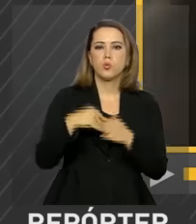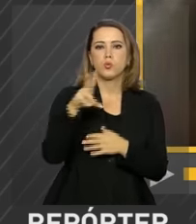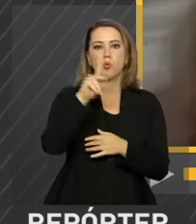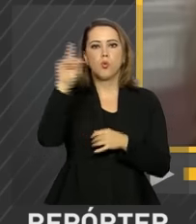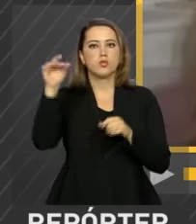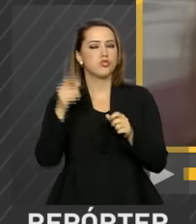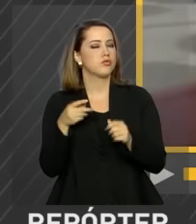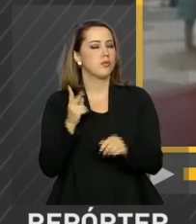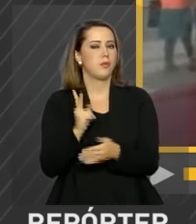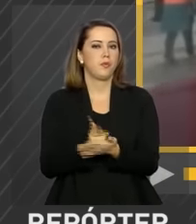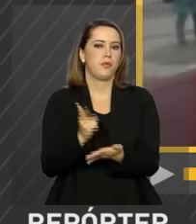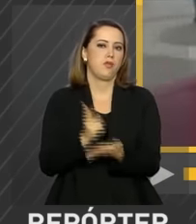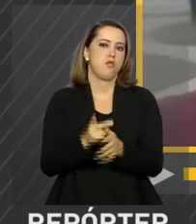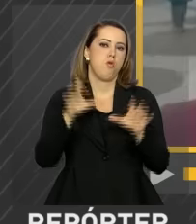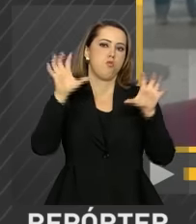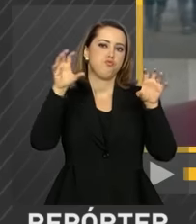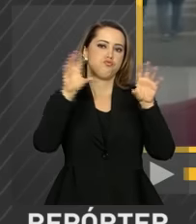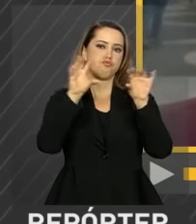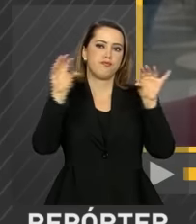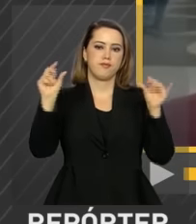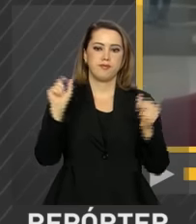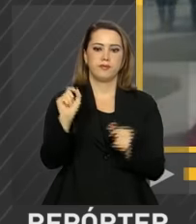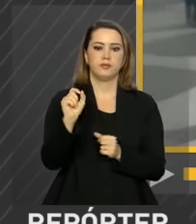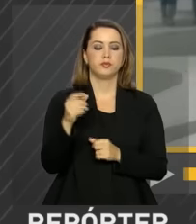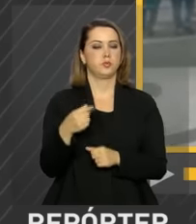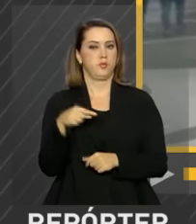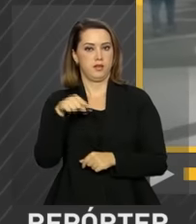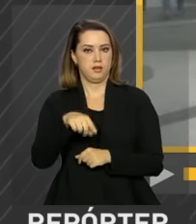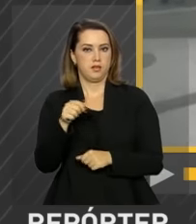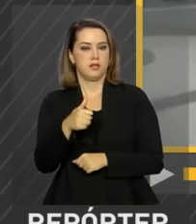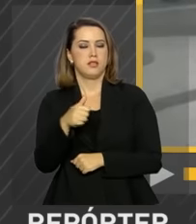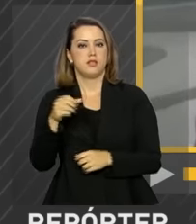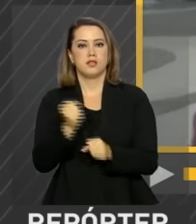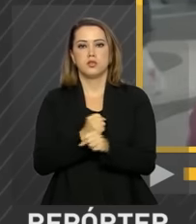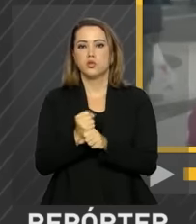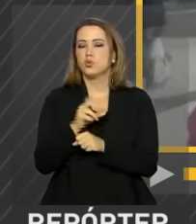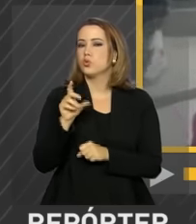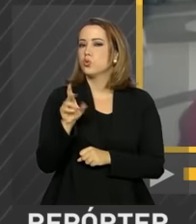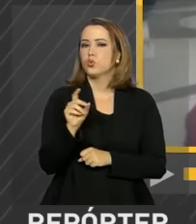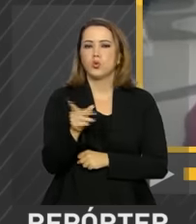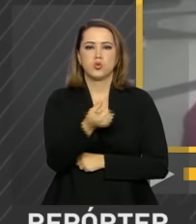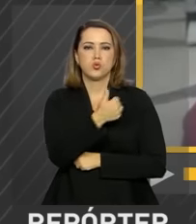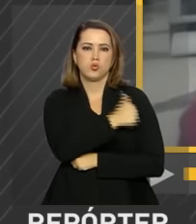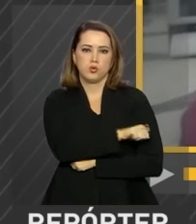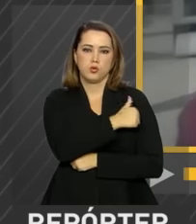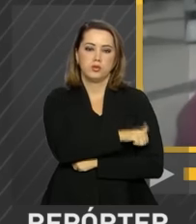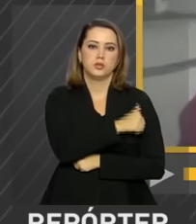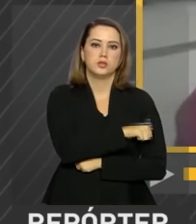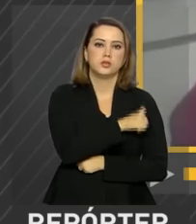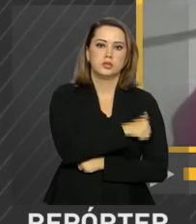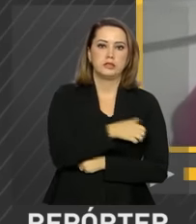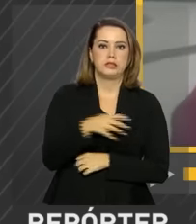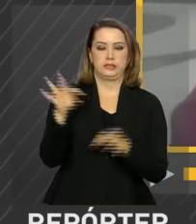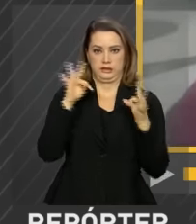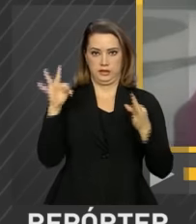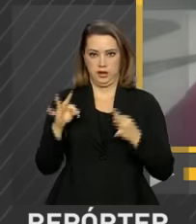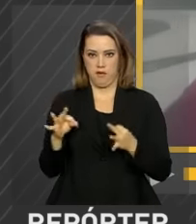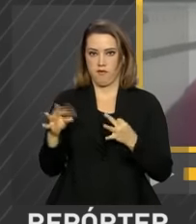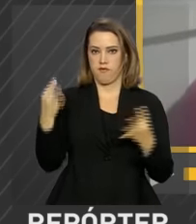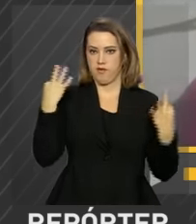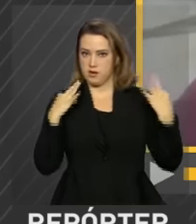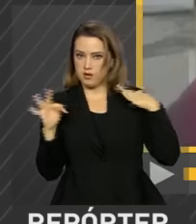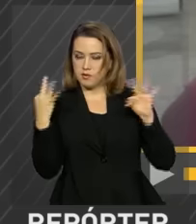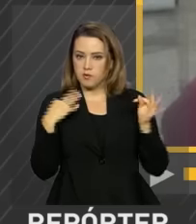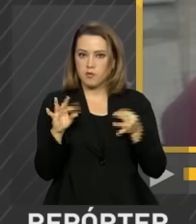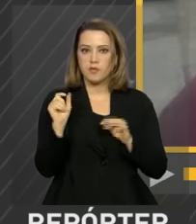como este e neste ano não é só o Rio de Janeiro mas todo o país que está otimista com o setor de turismo uma pesquisa da